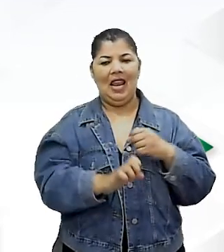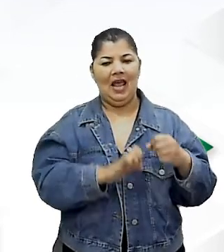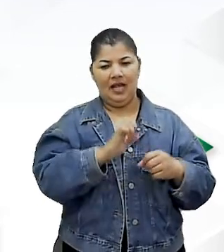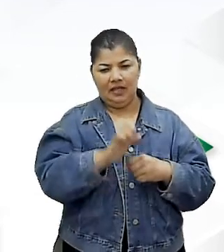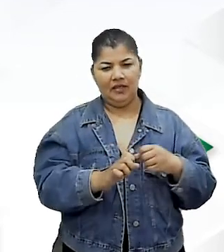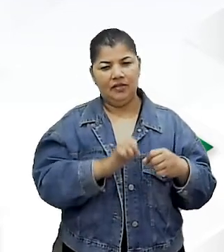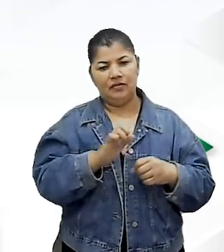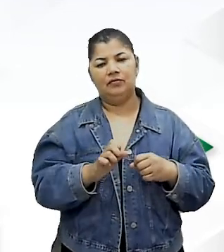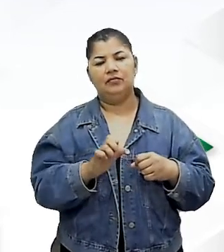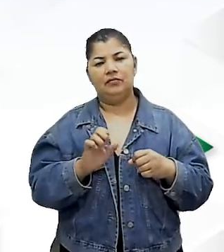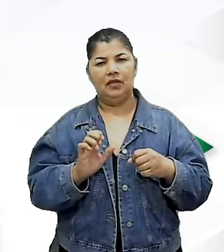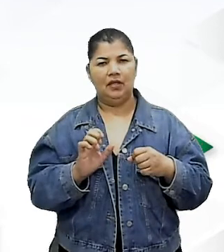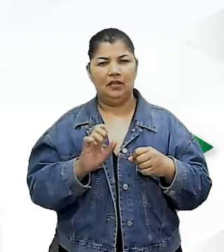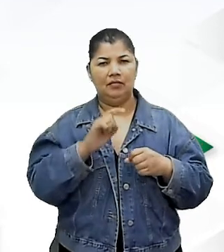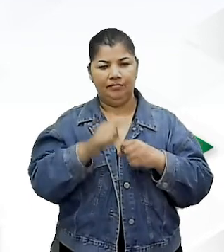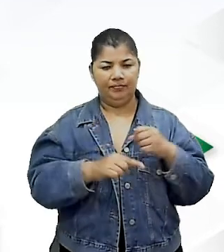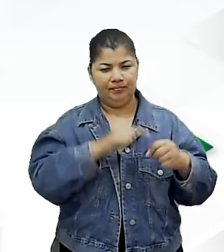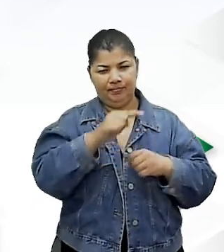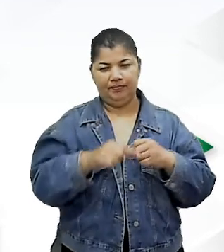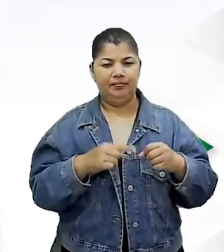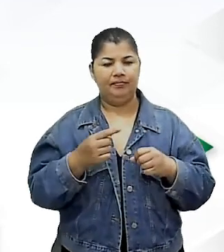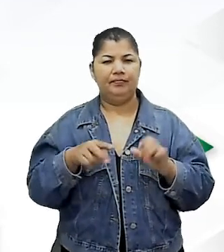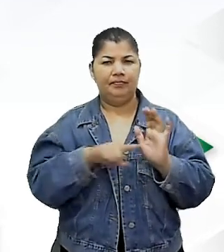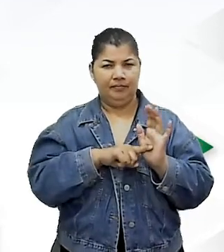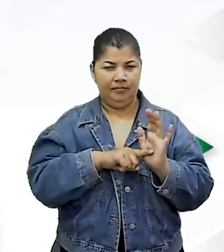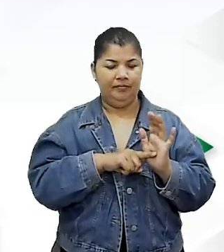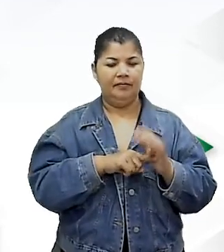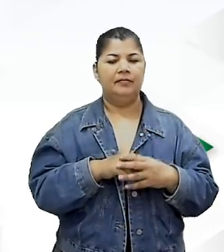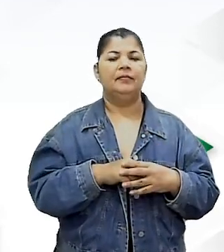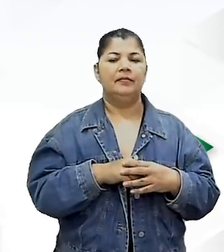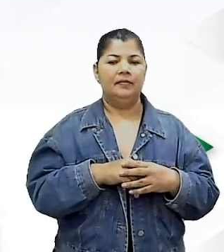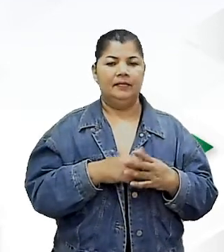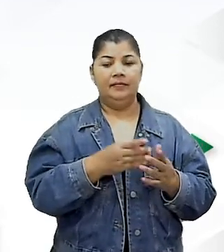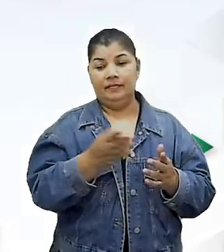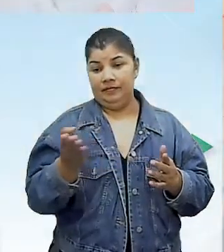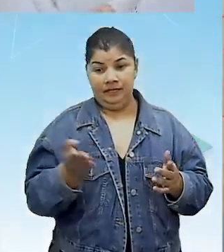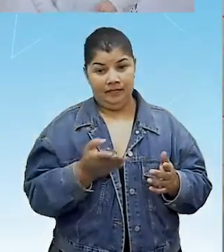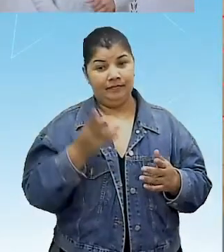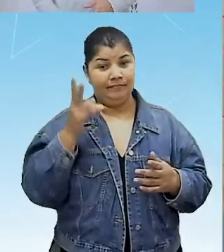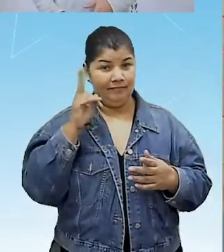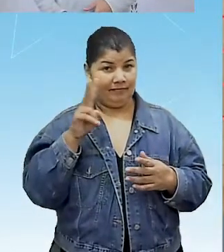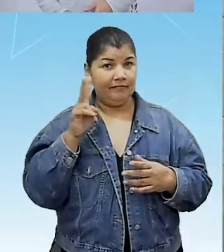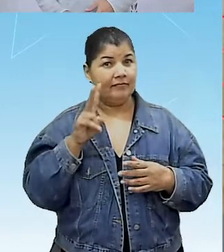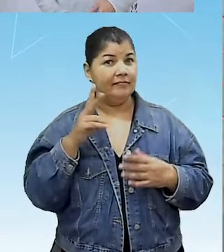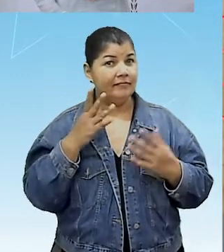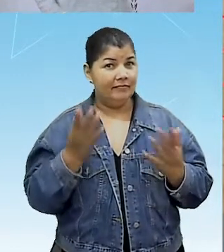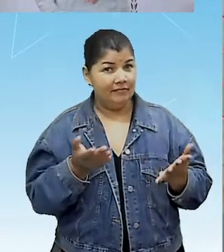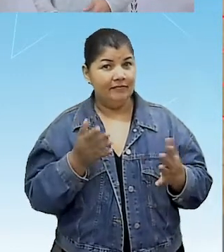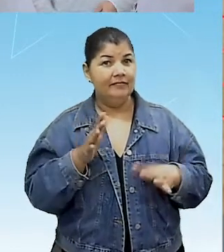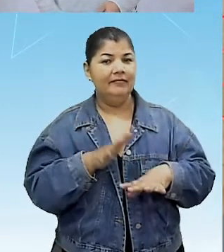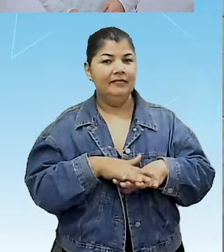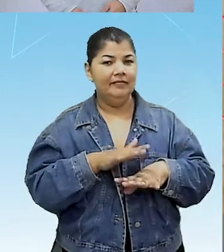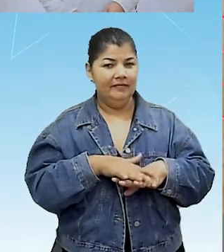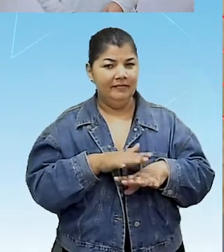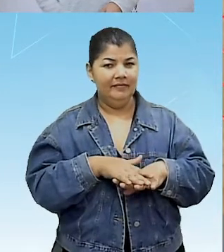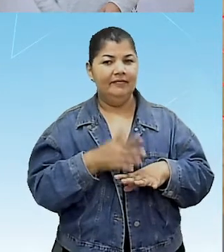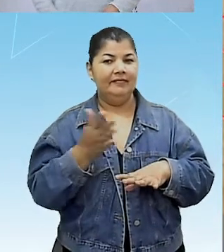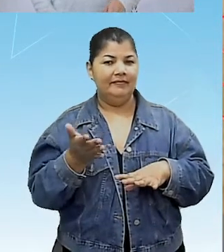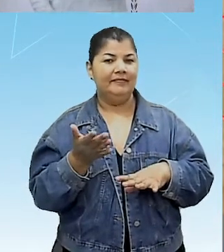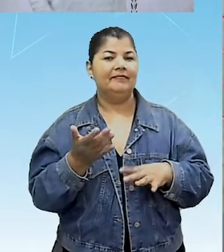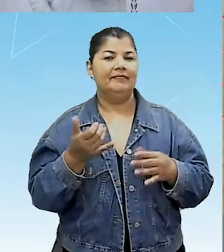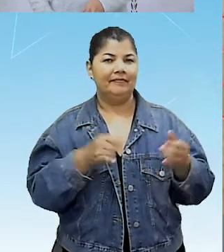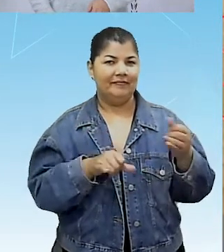nós vamos ter os elétrons, que é negativos, beleza? Recapitulando, você que não lembrava mais de átomo na aula de matemática, agora a química aí